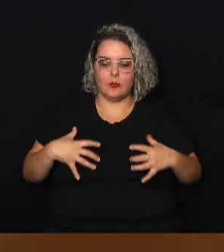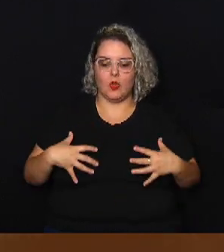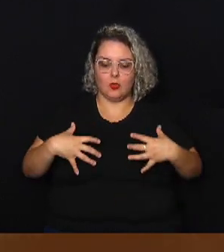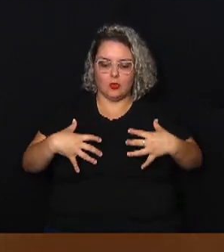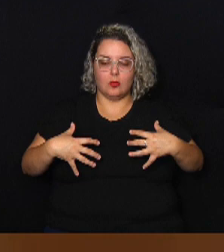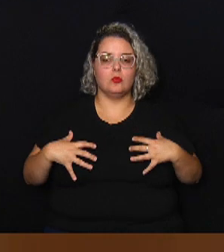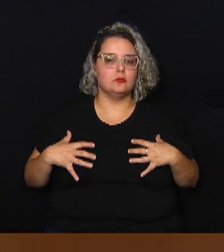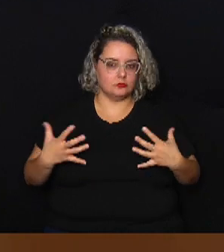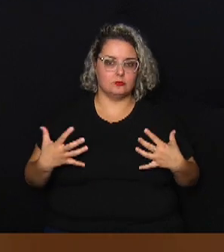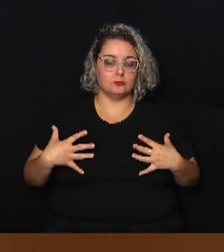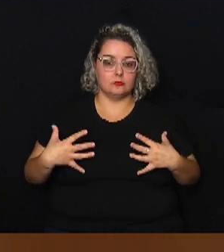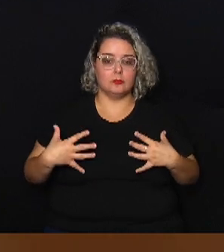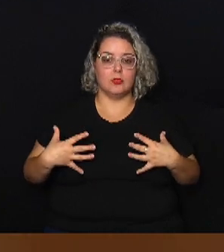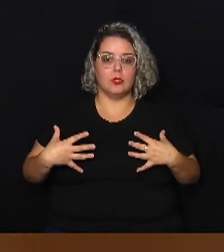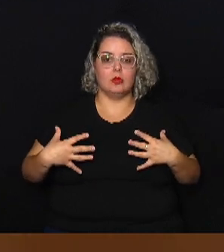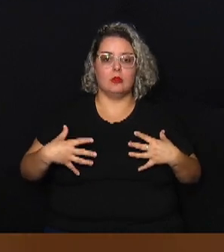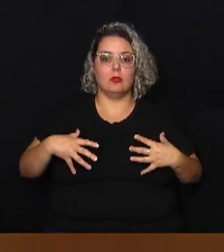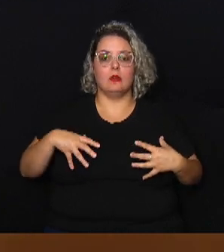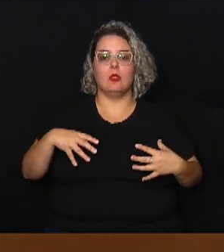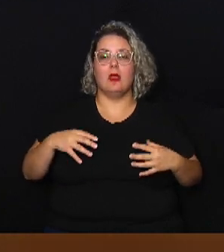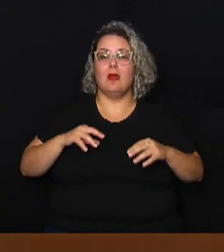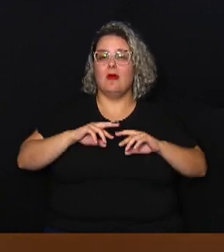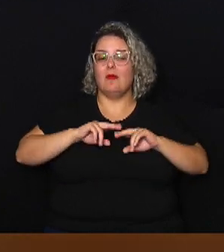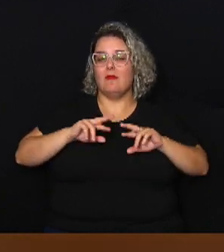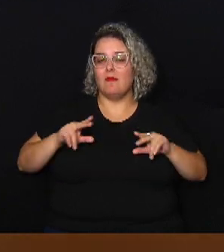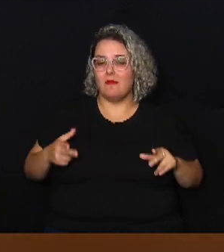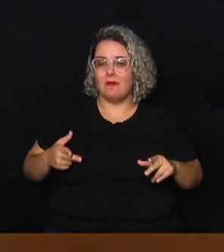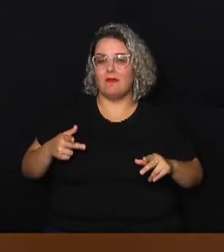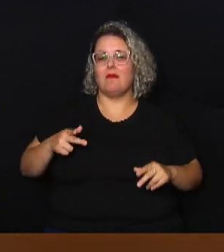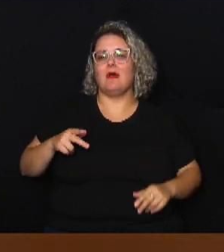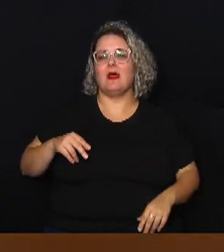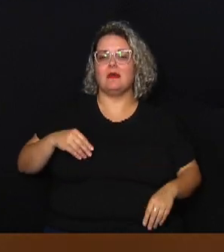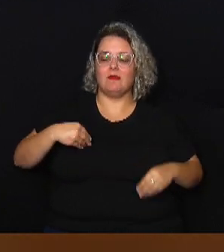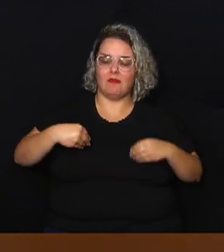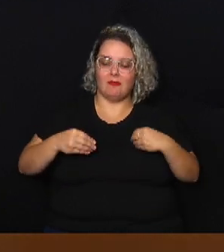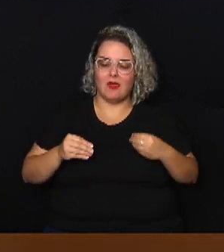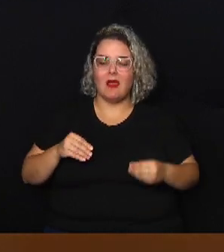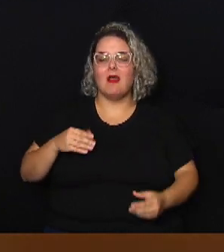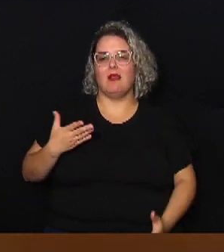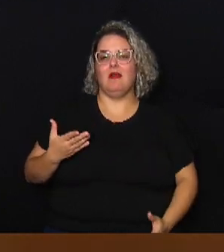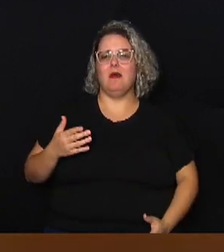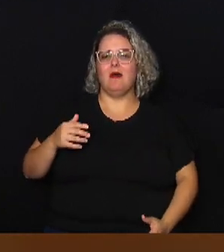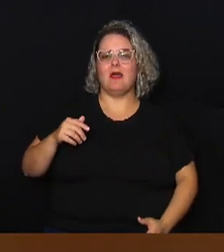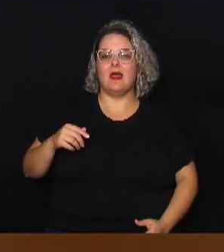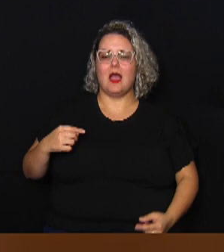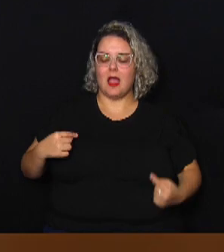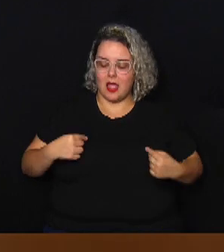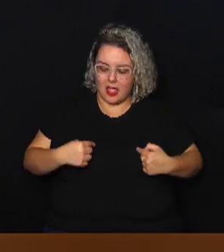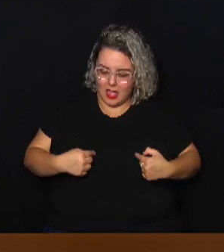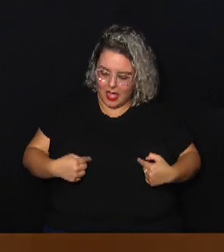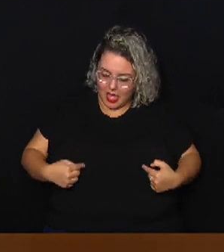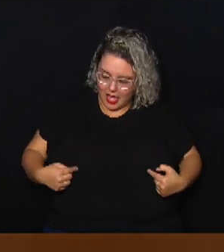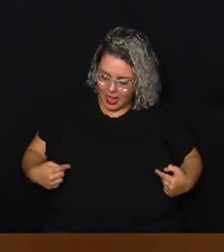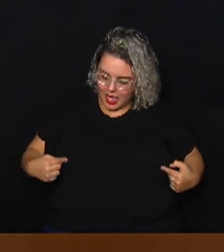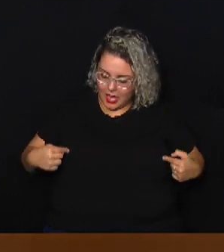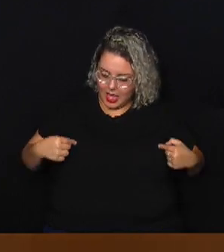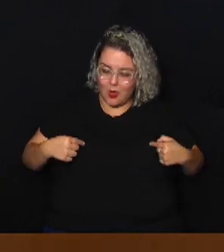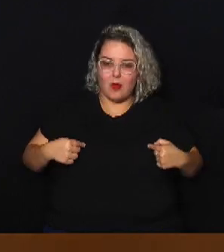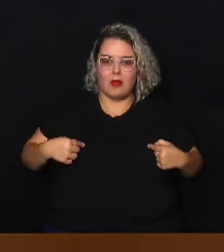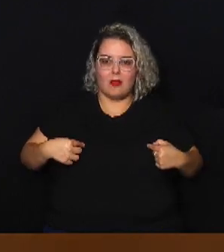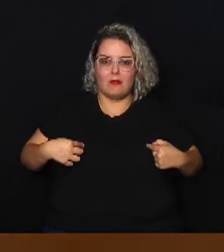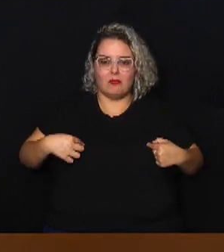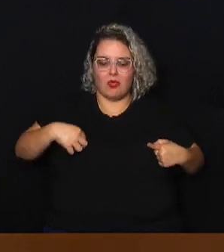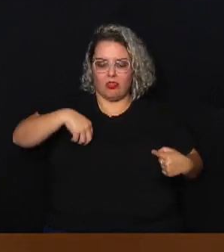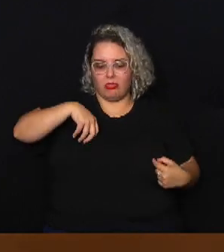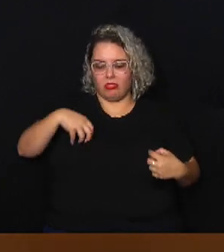mas tem muita flacidez de pele, a areola não está numa posição adequada, então a gente faz um reposicionamento da areola e ressecção de